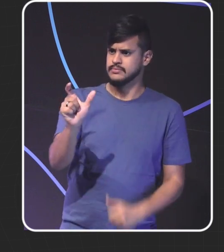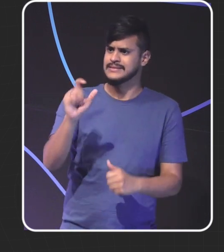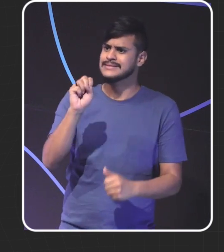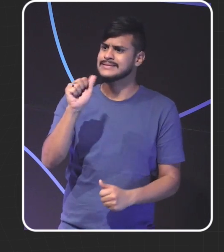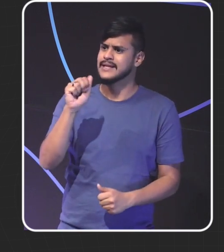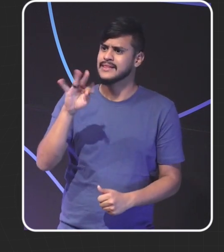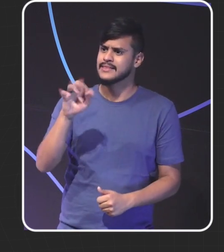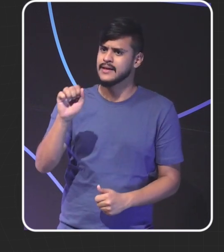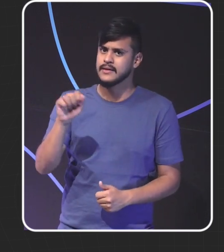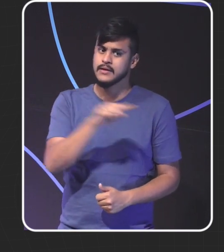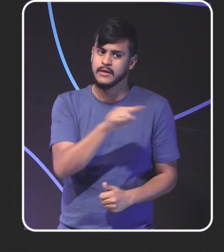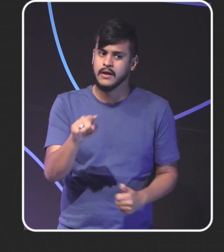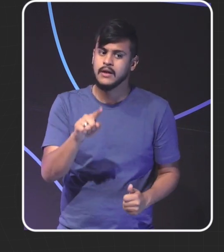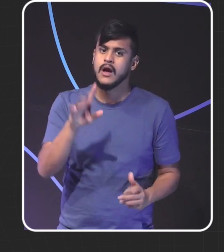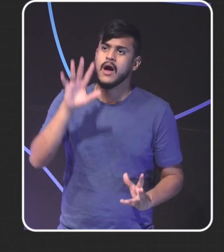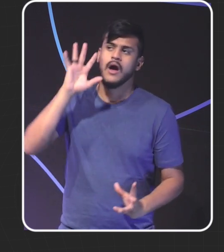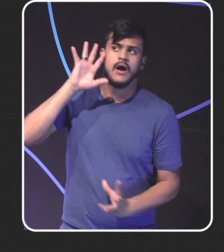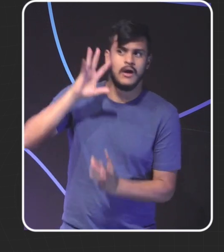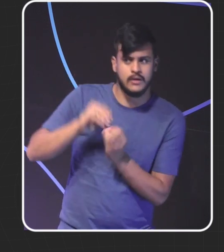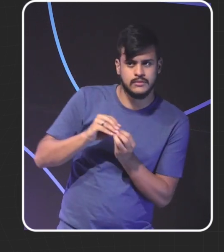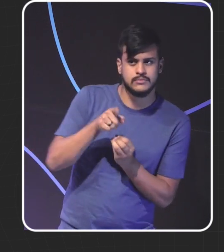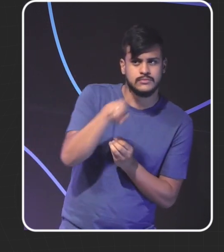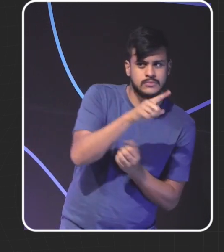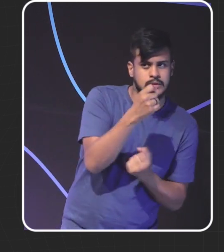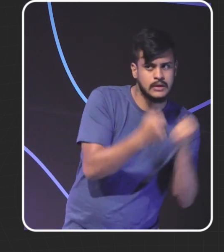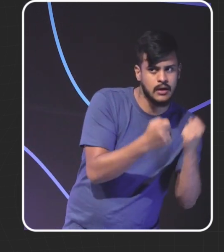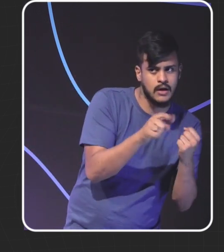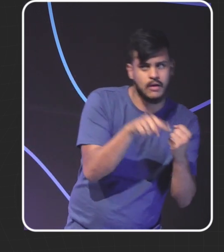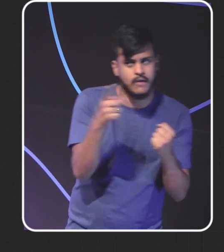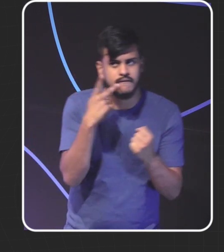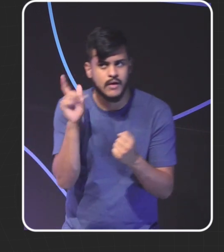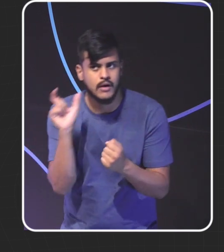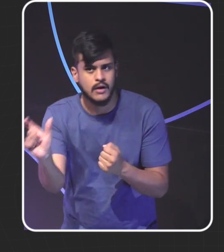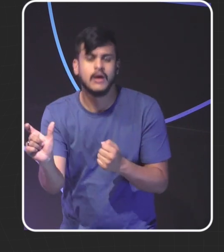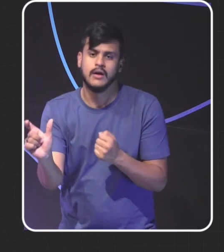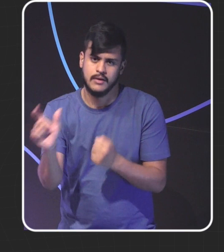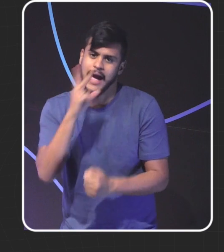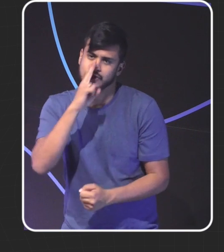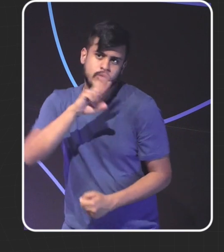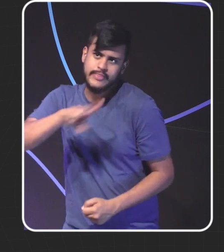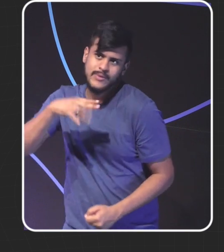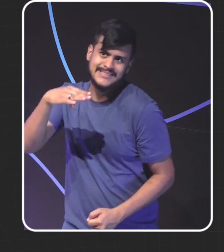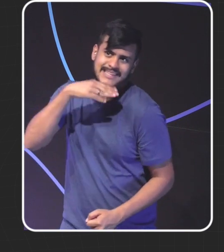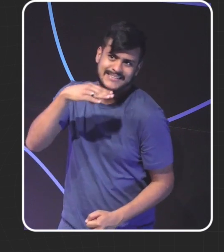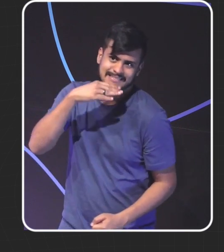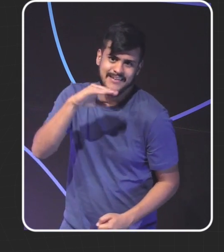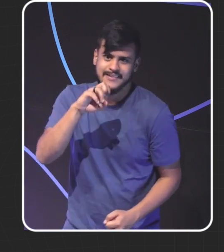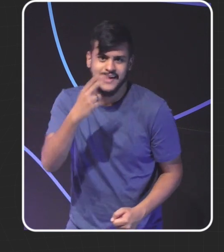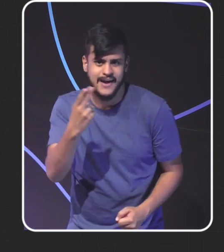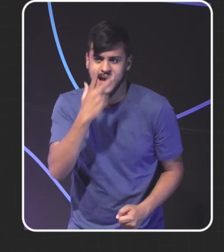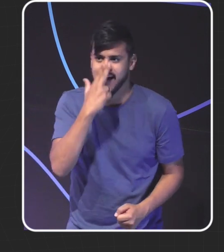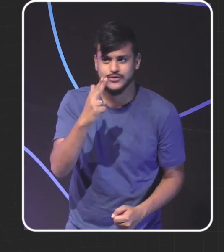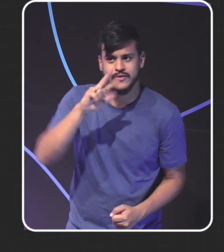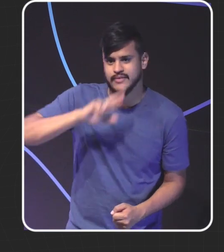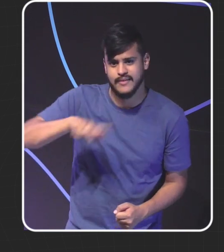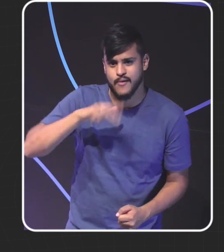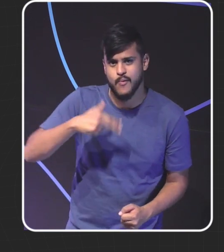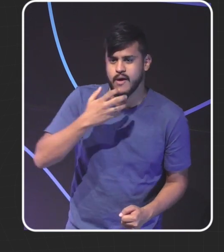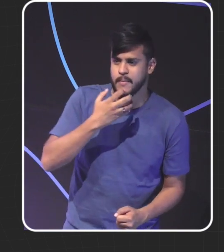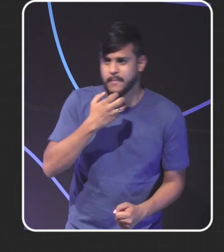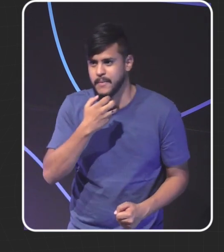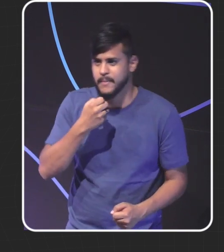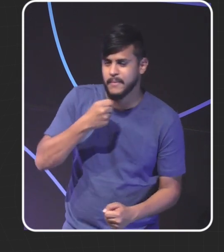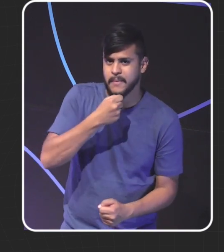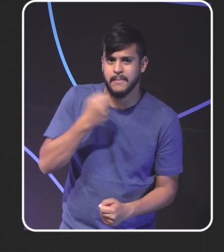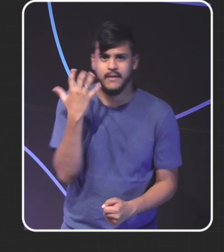dizer, é muito mais provável desse Santana ser o carro do que ser o bairro, né, de São Paulo, ou de ser o